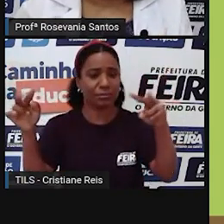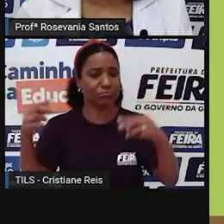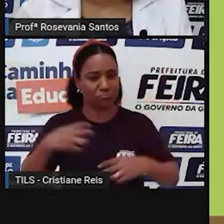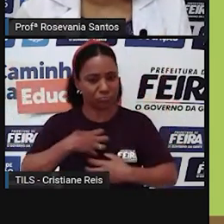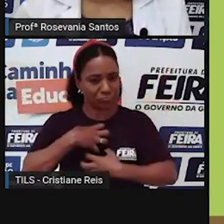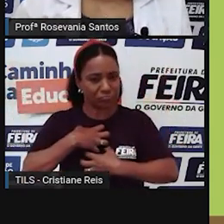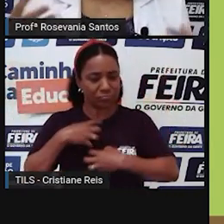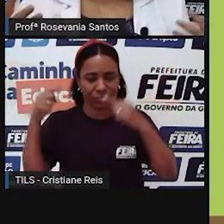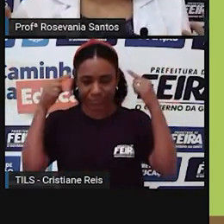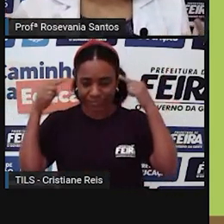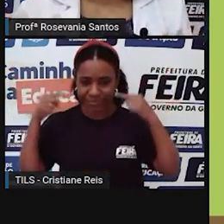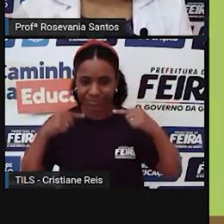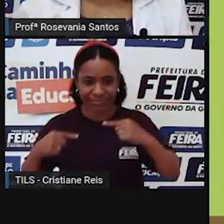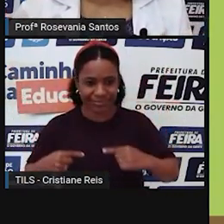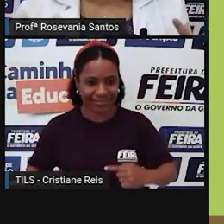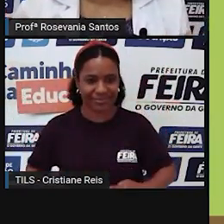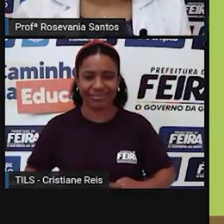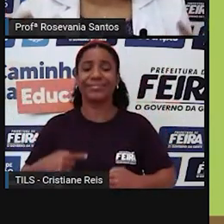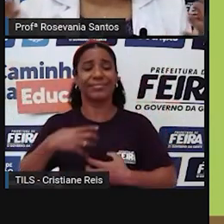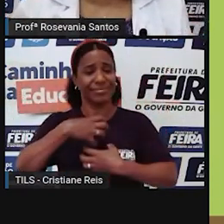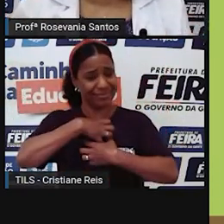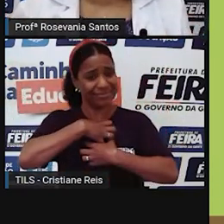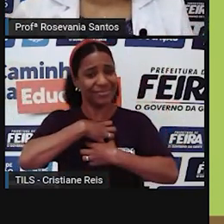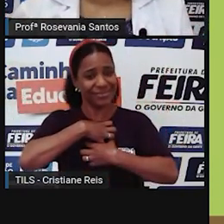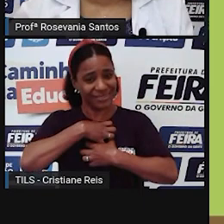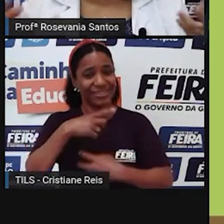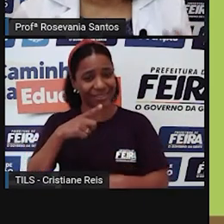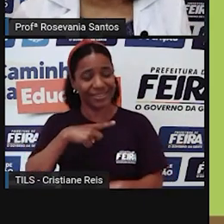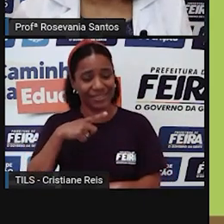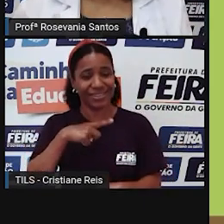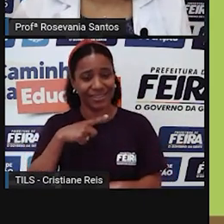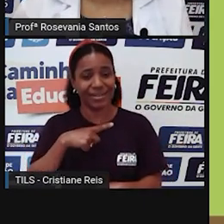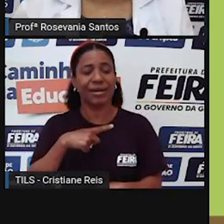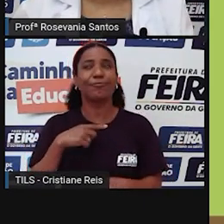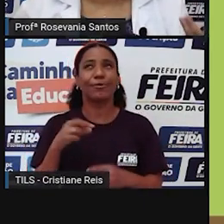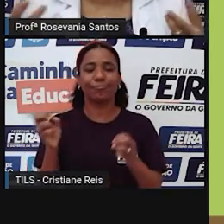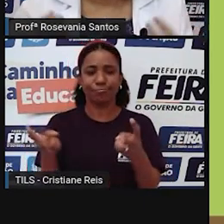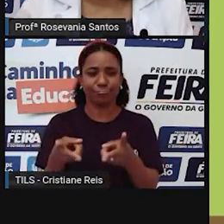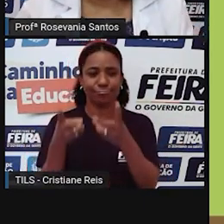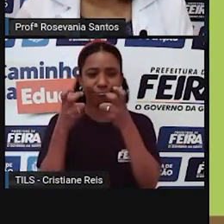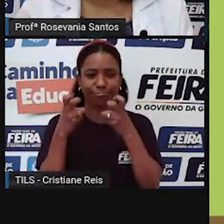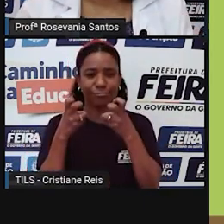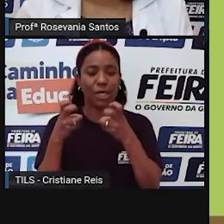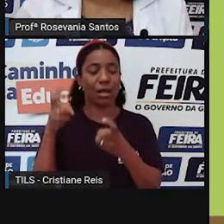diversos elementos, e esses elementos ajudam a gente entender, a gente